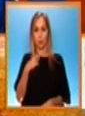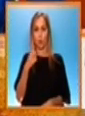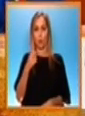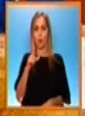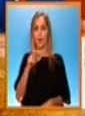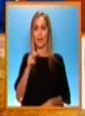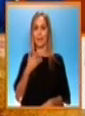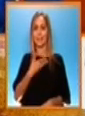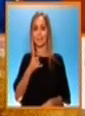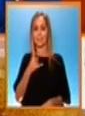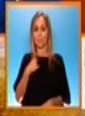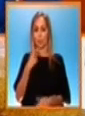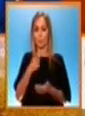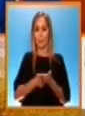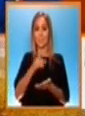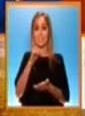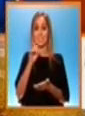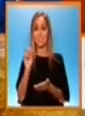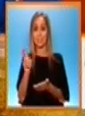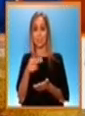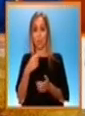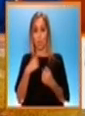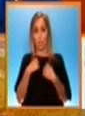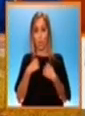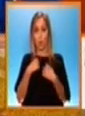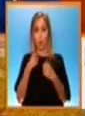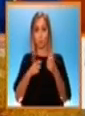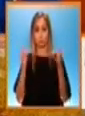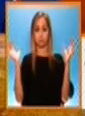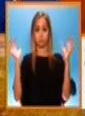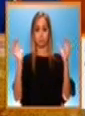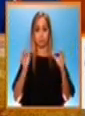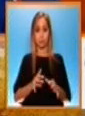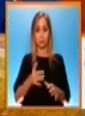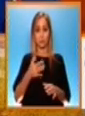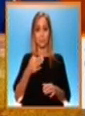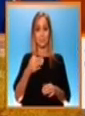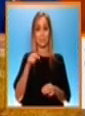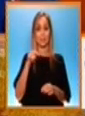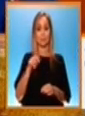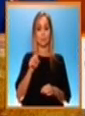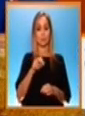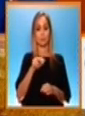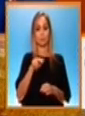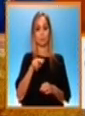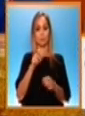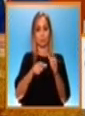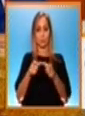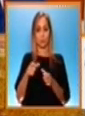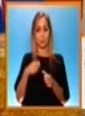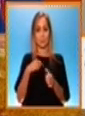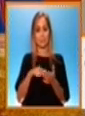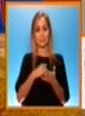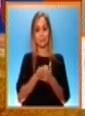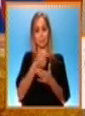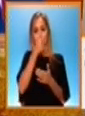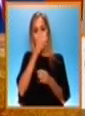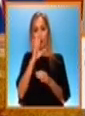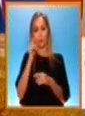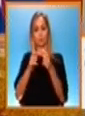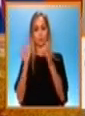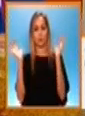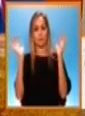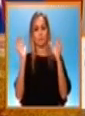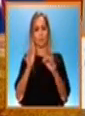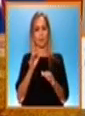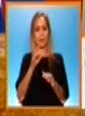euros. Eu e os milhões que enchem o pavilhão Atlântico são 17 mil. São 17 mil pessoas dentro daquele pavilhão e ele está sempre cheio quando vêm essas pessoas. E